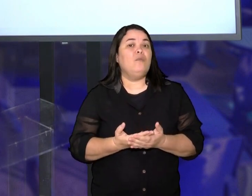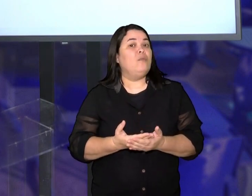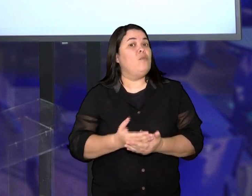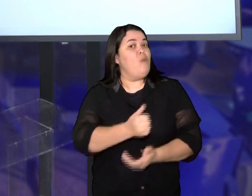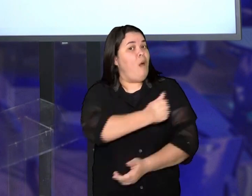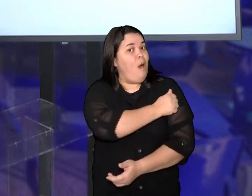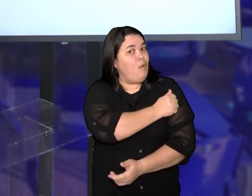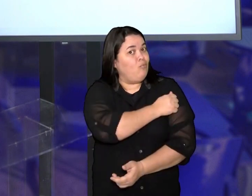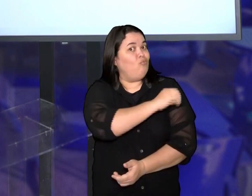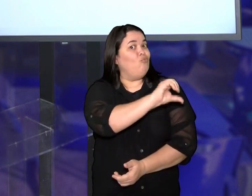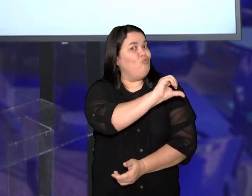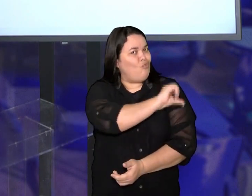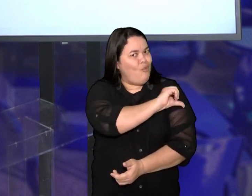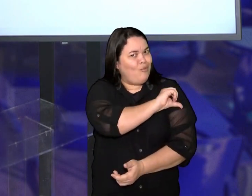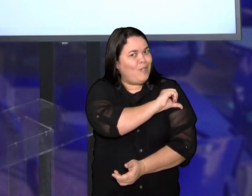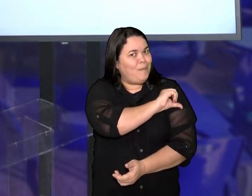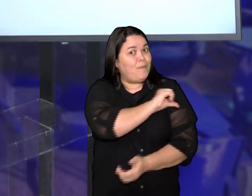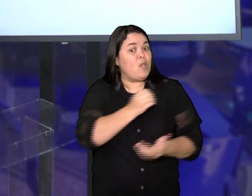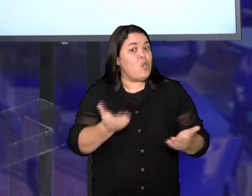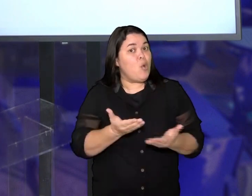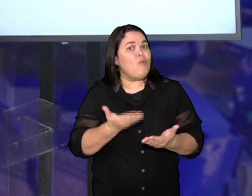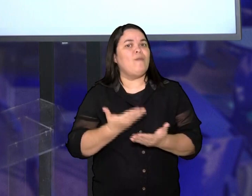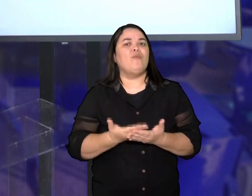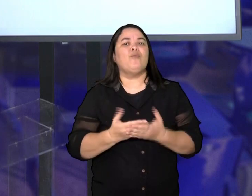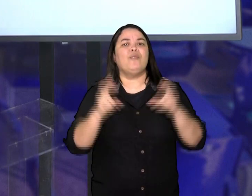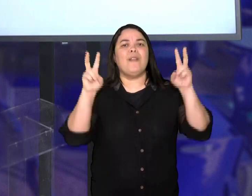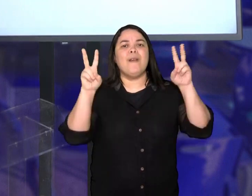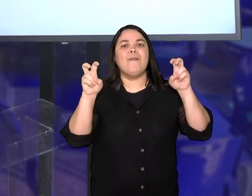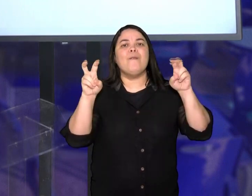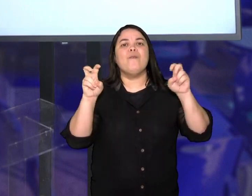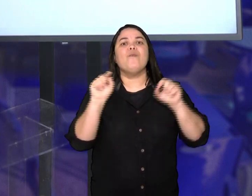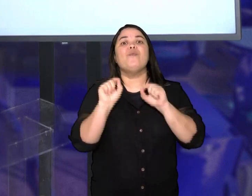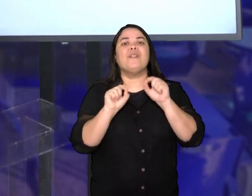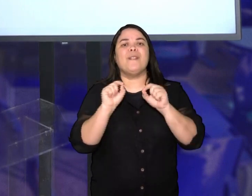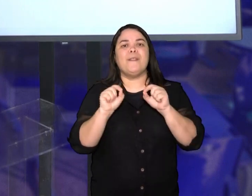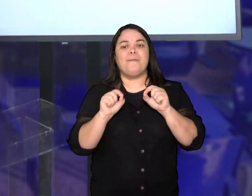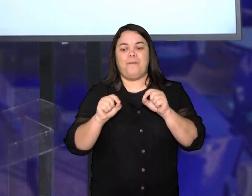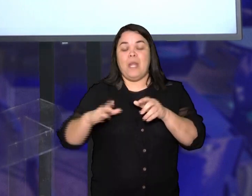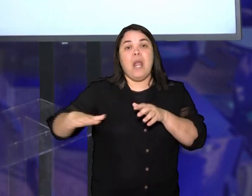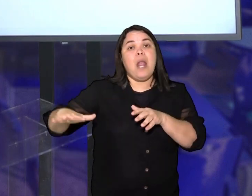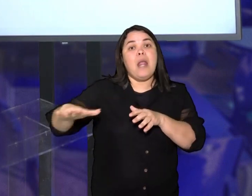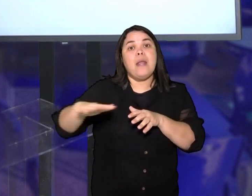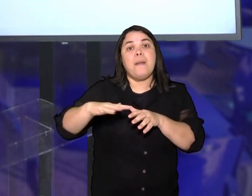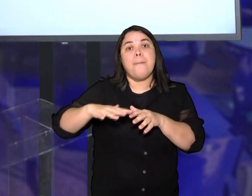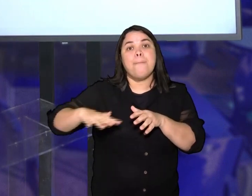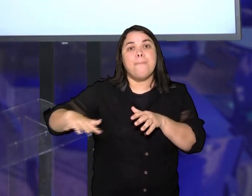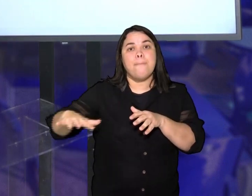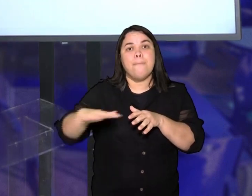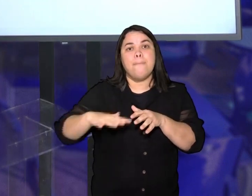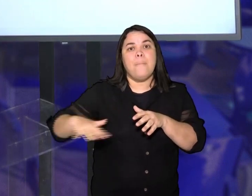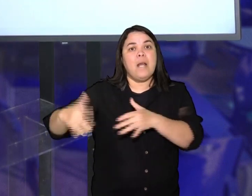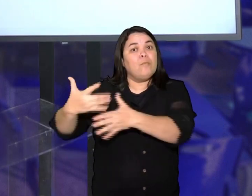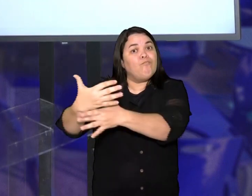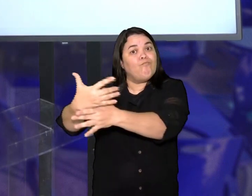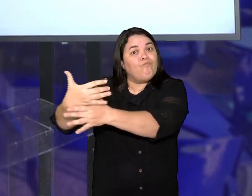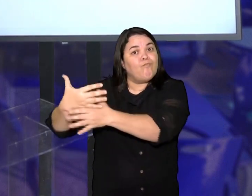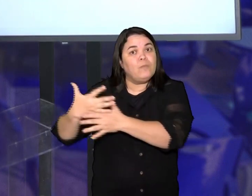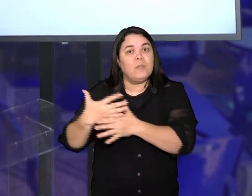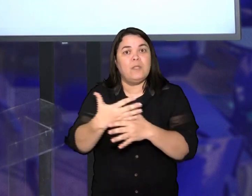9º ano. Tá? E nossa conversa hoje vai ser voltada especialmente para o espaço urbano da